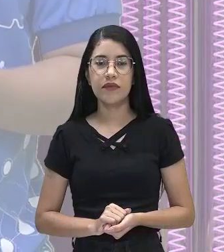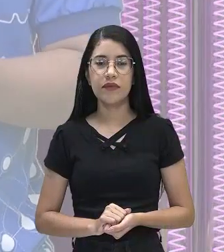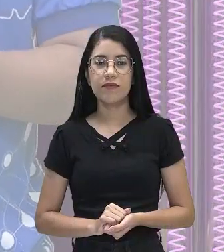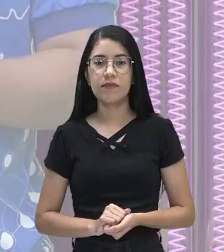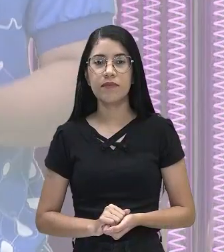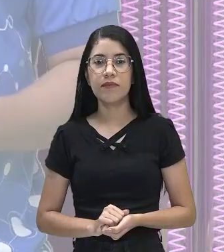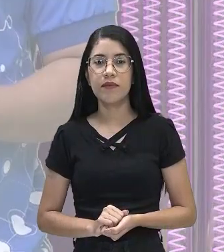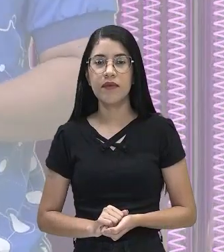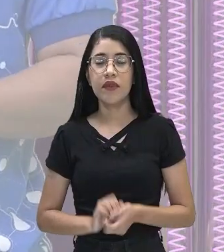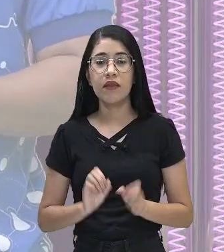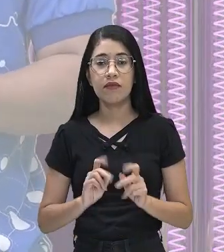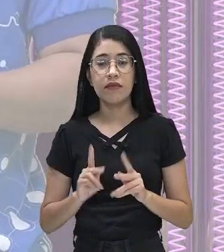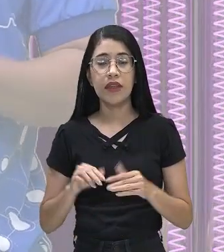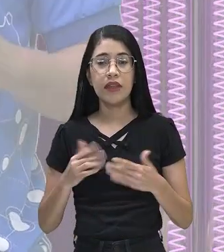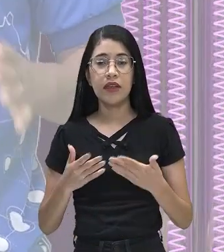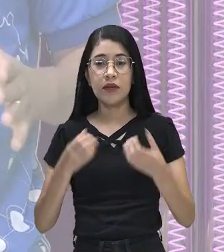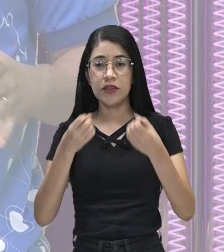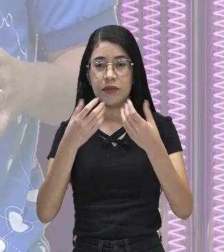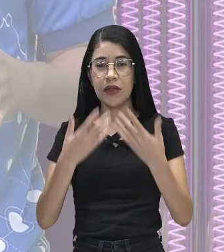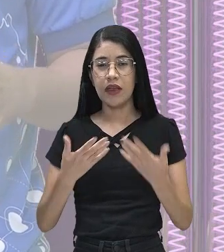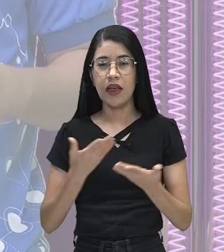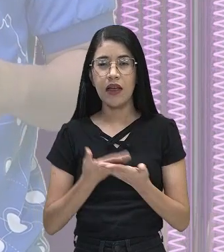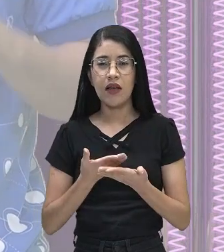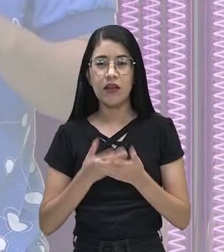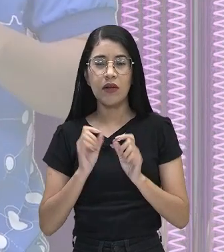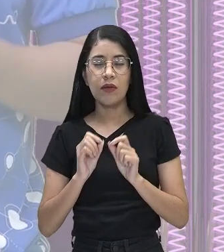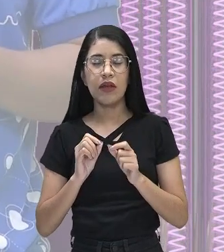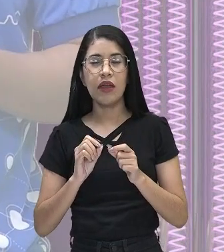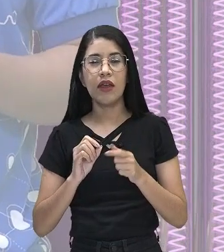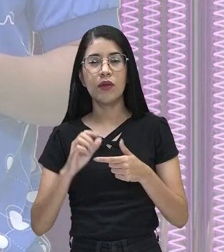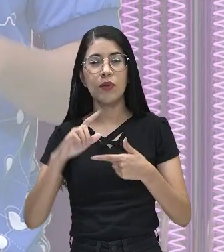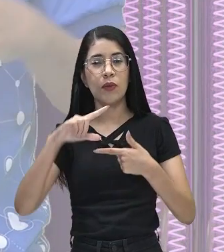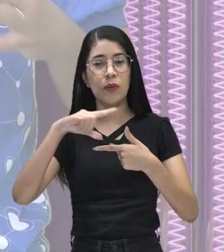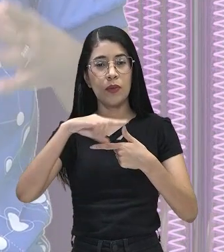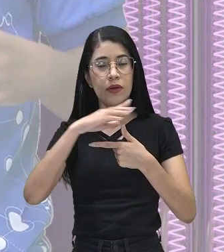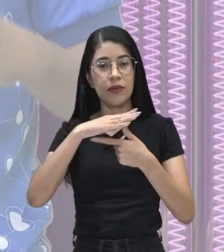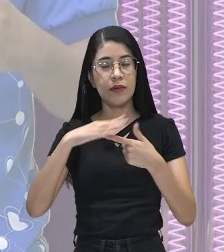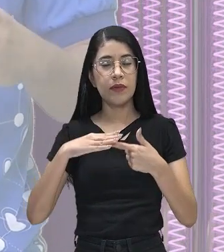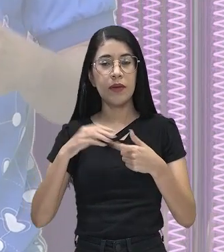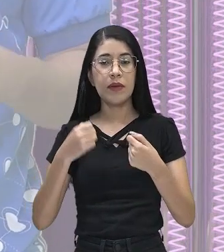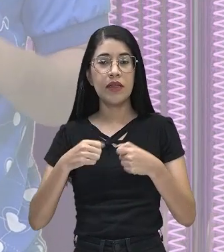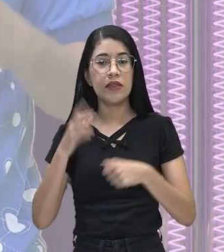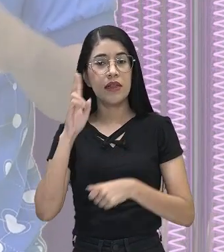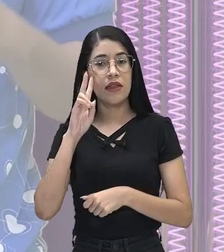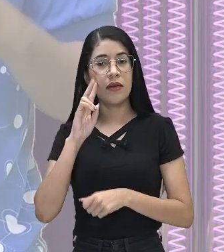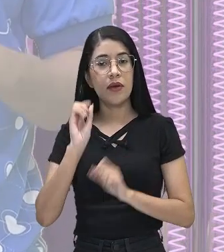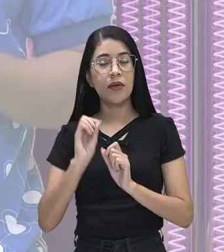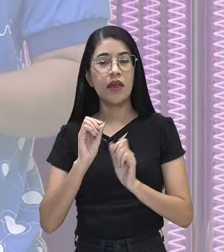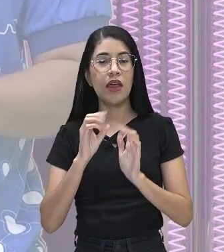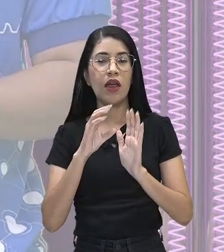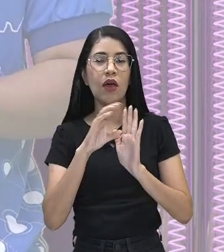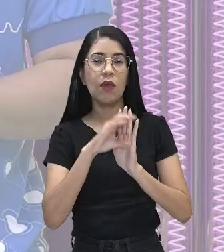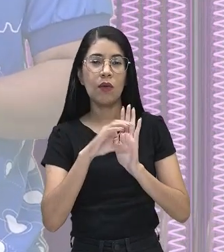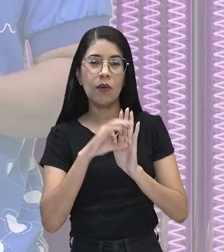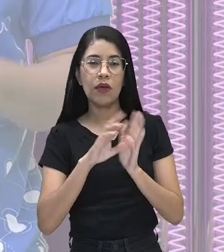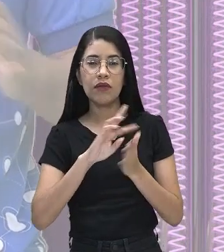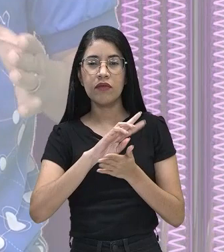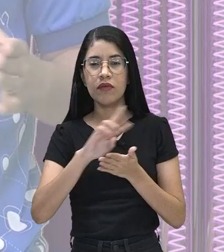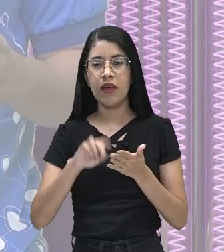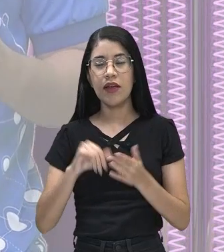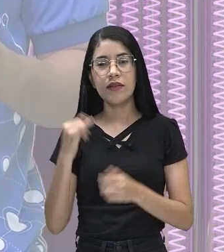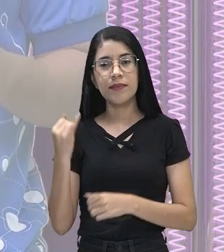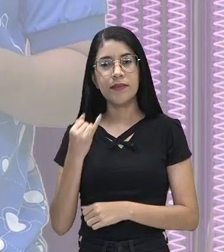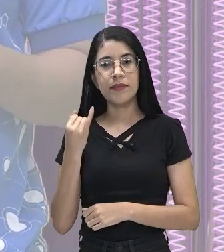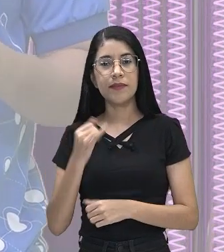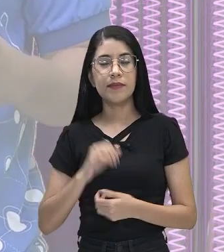Muito bem, então como vamos falar de triângulos retângulos, então a gente tem que lembrar alguns conceitos que são muito importantes.